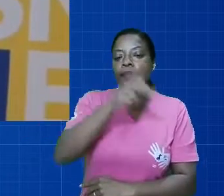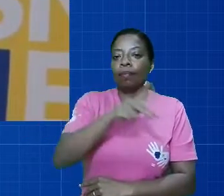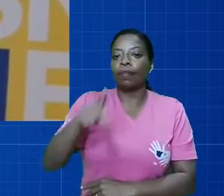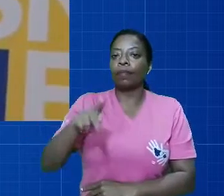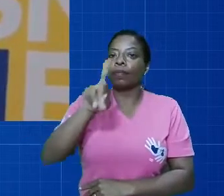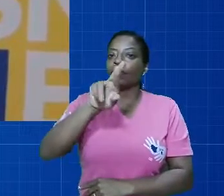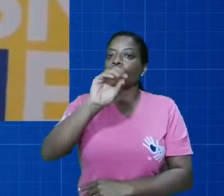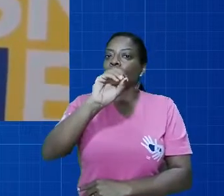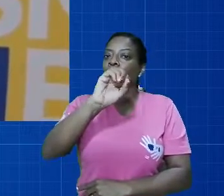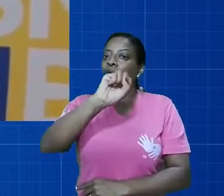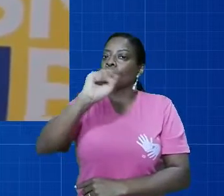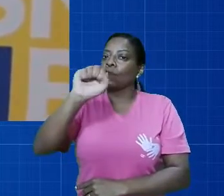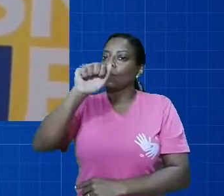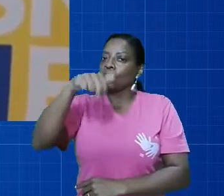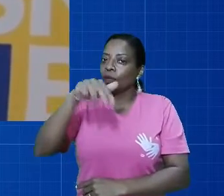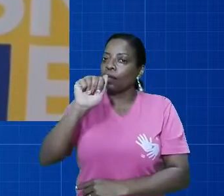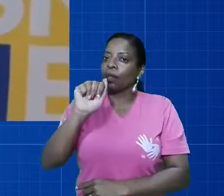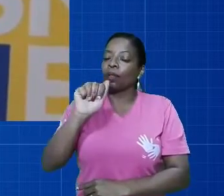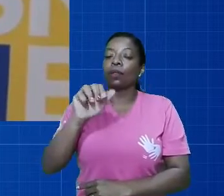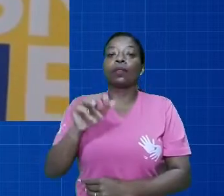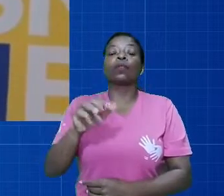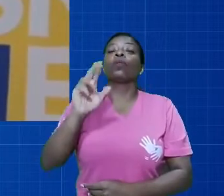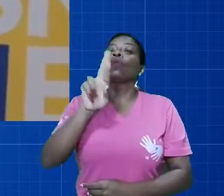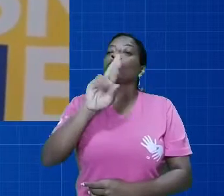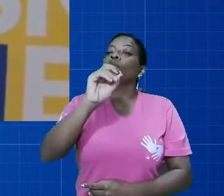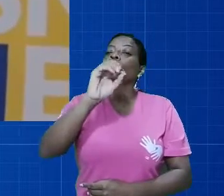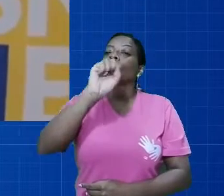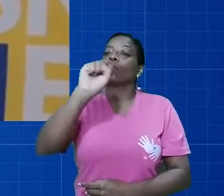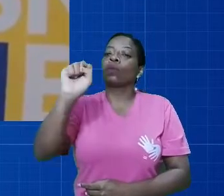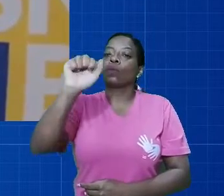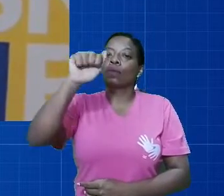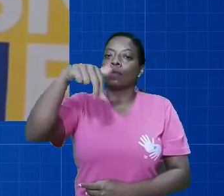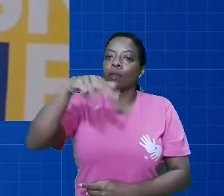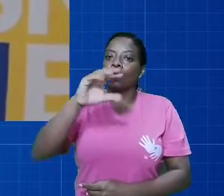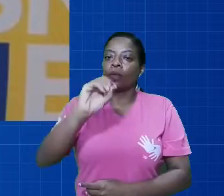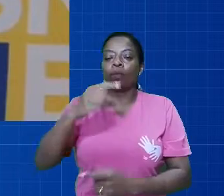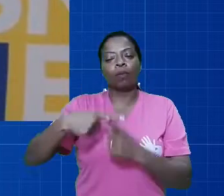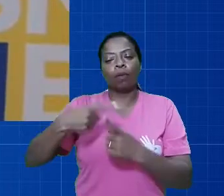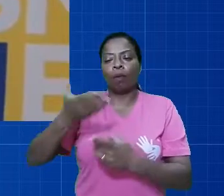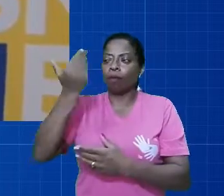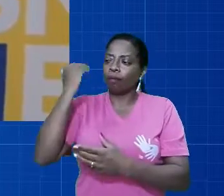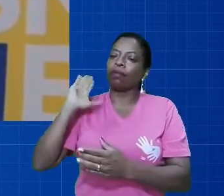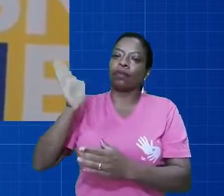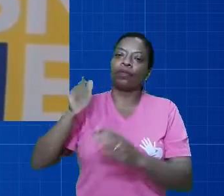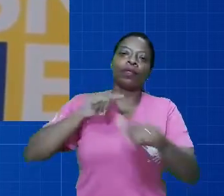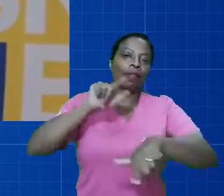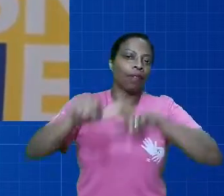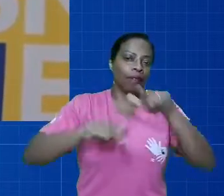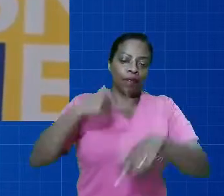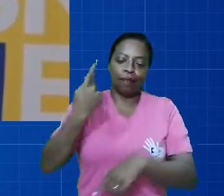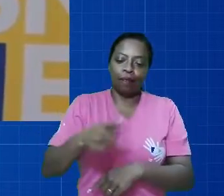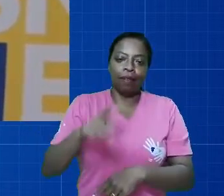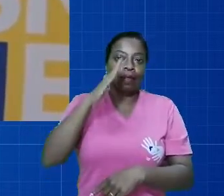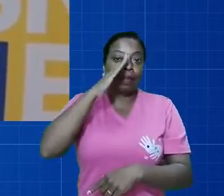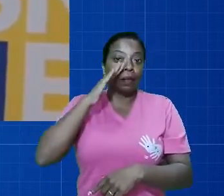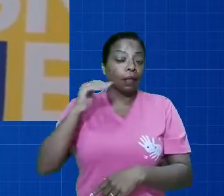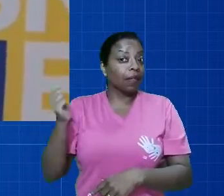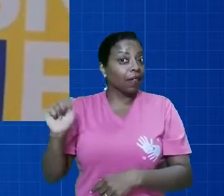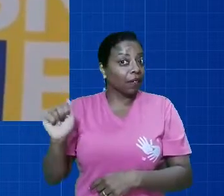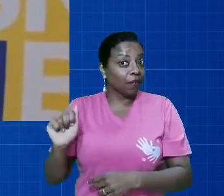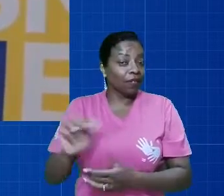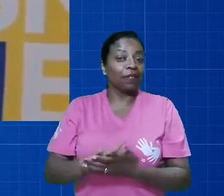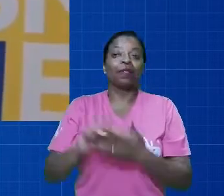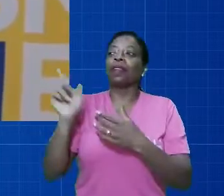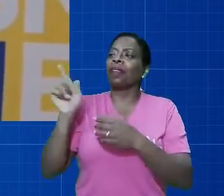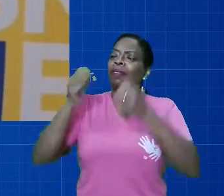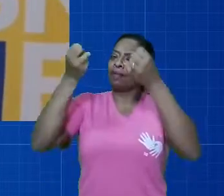da rede e ele falará para nós todos como que foi essa trajetória junto com a nossa equipe. Então fique